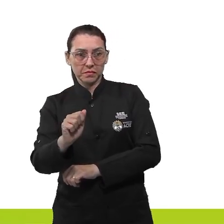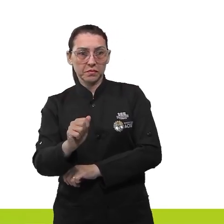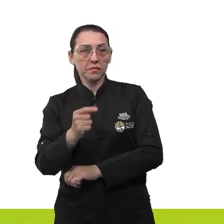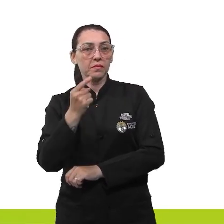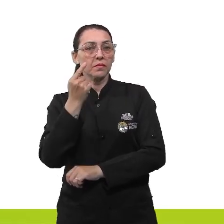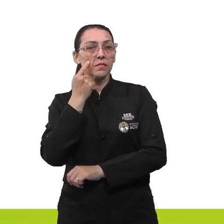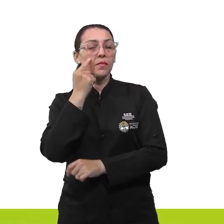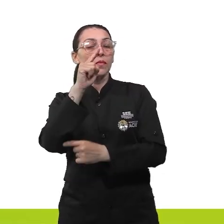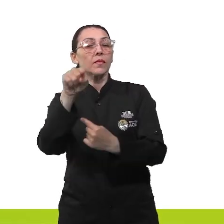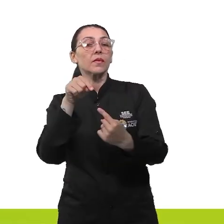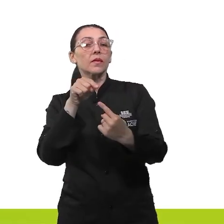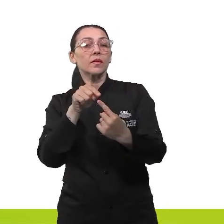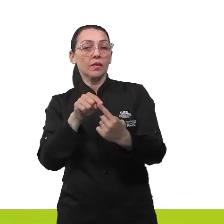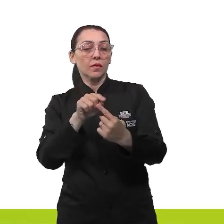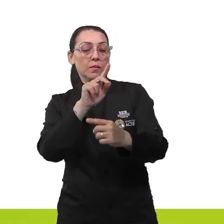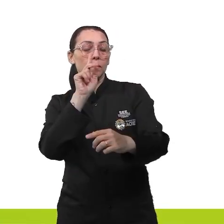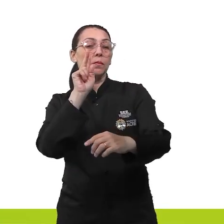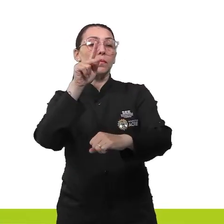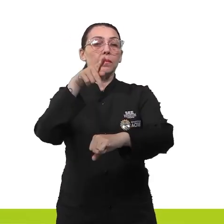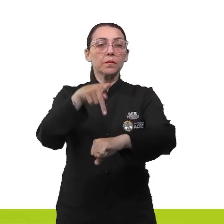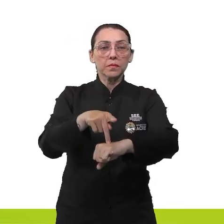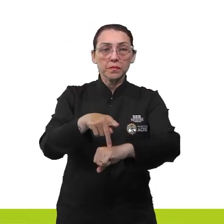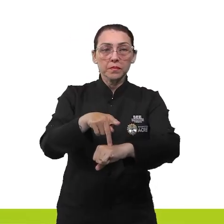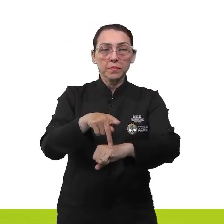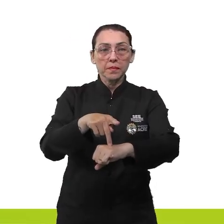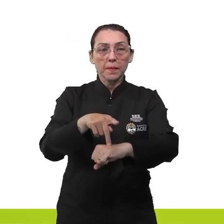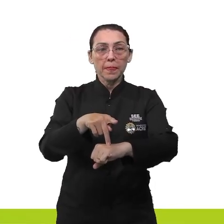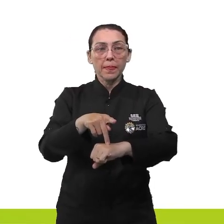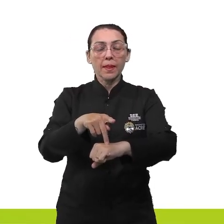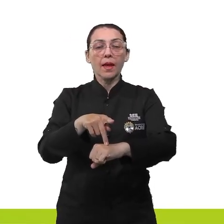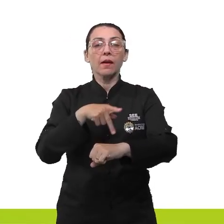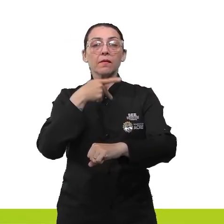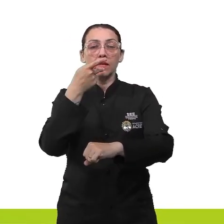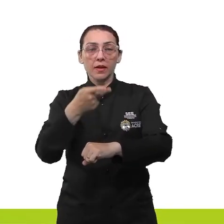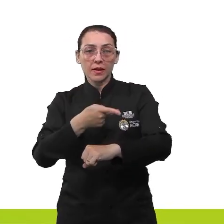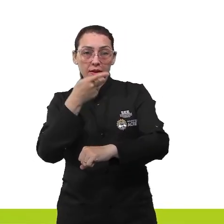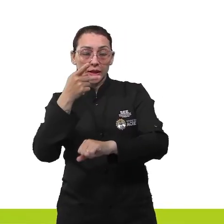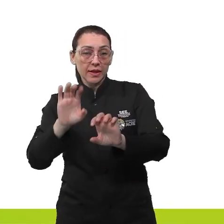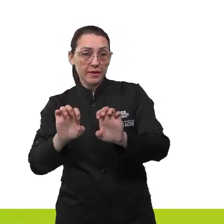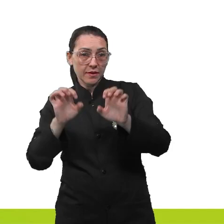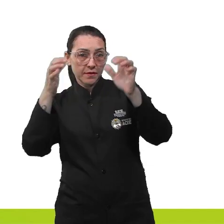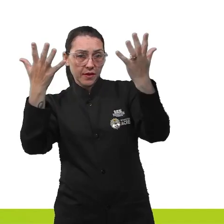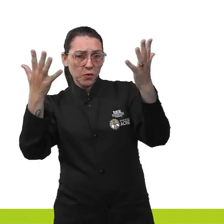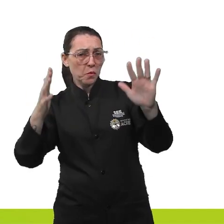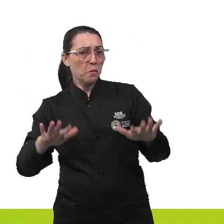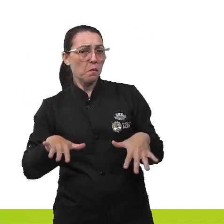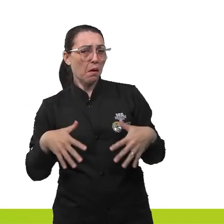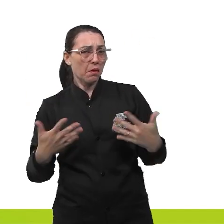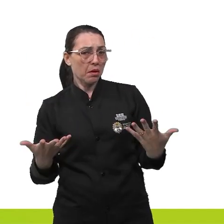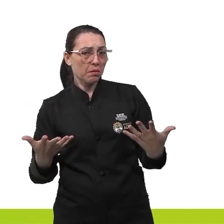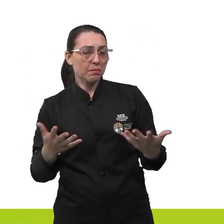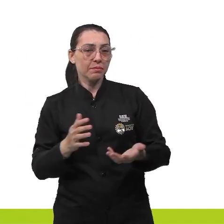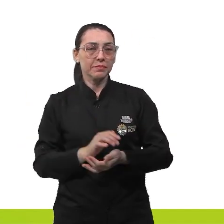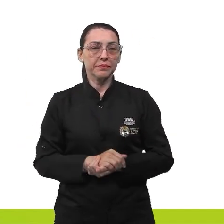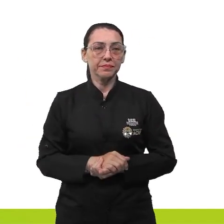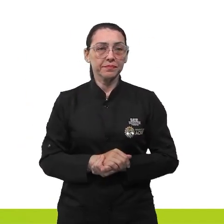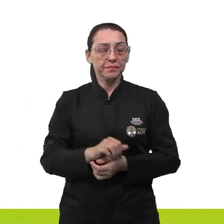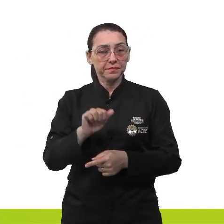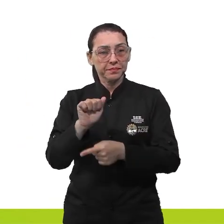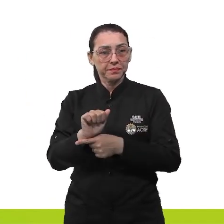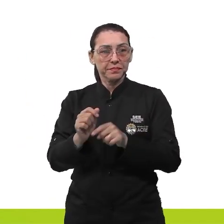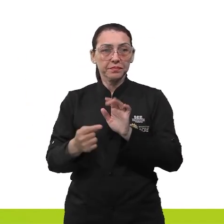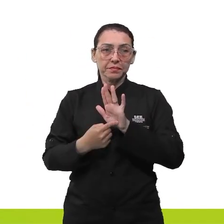aí, a intenção do autor ao mencionar o evento, qual é a intenção do autor?